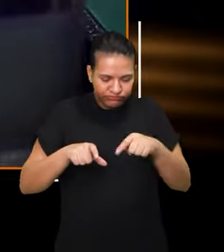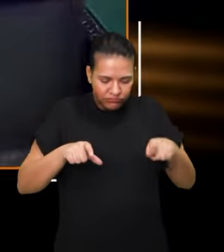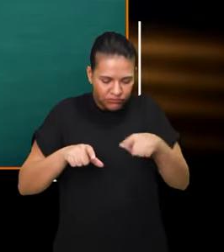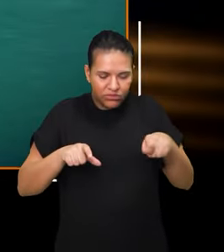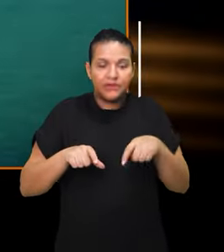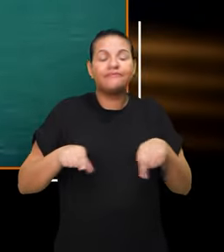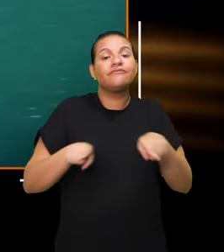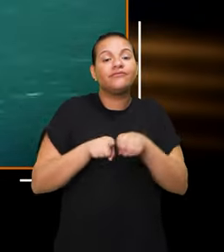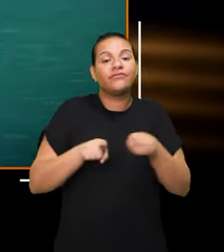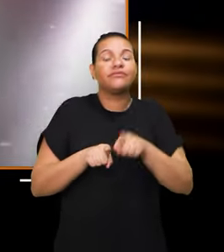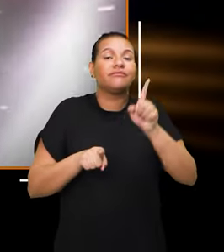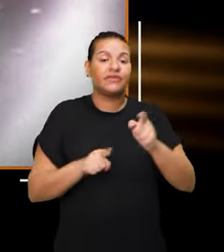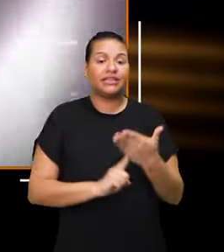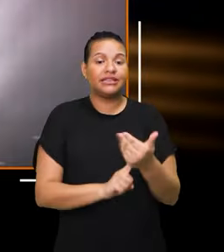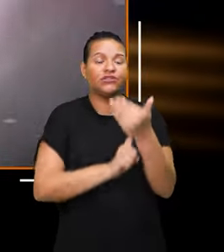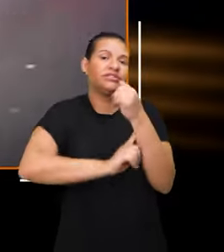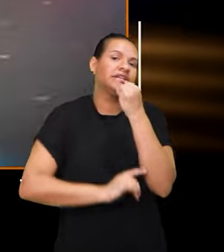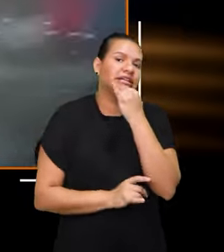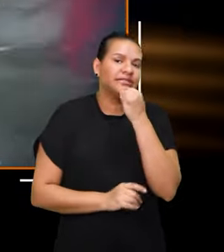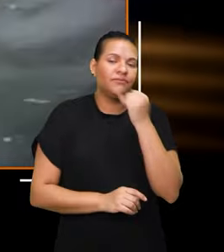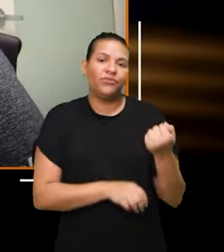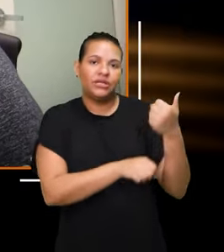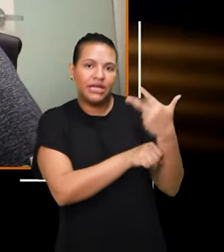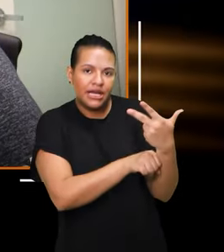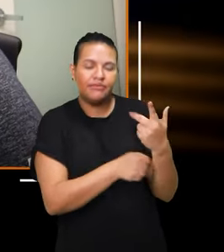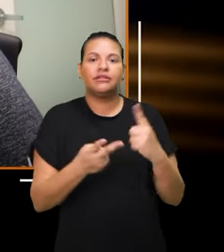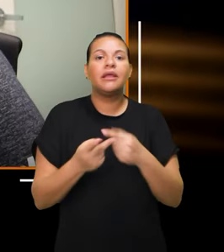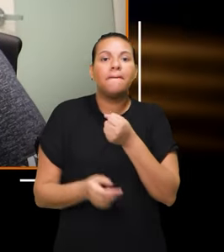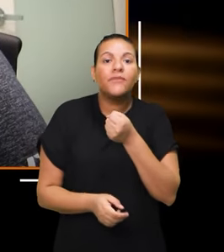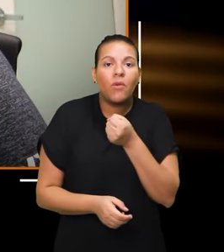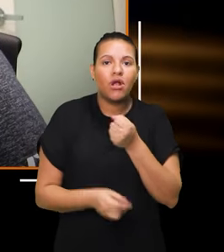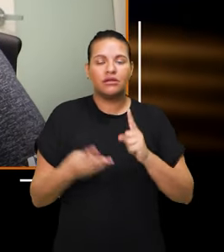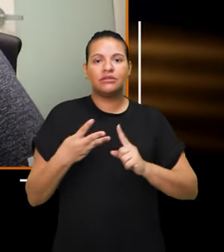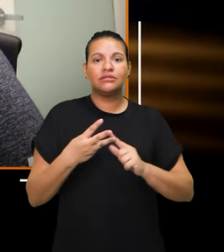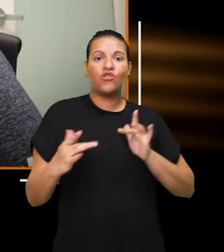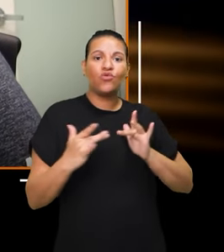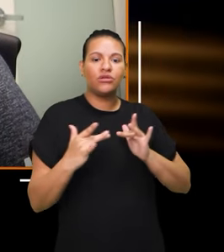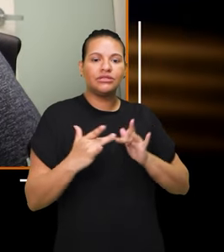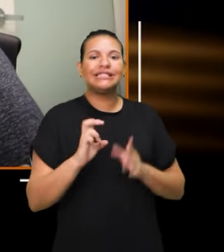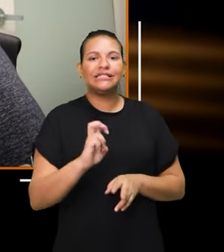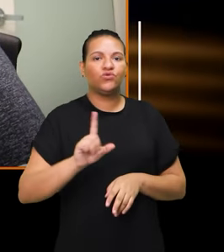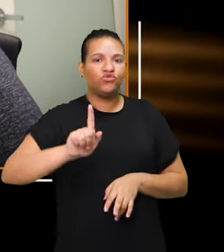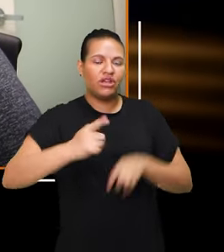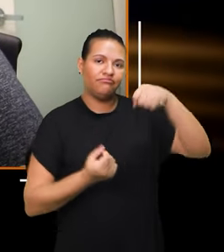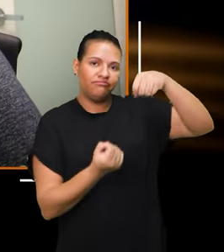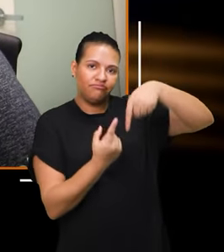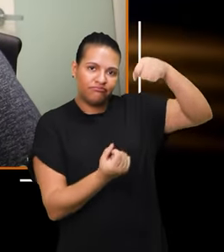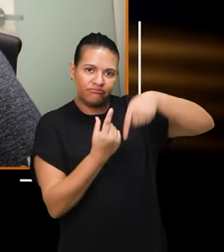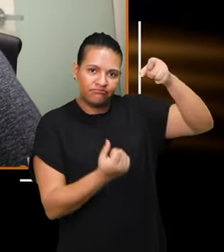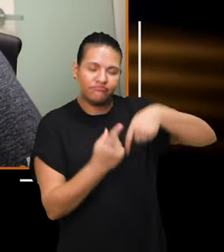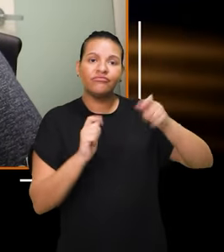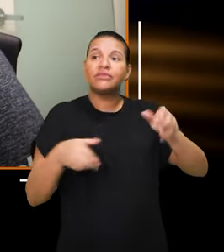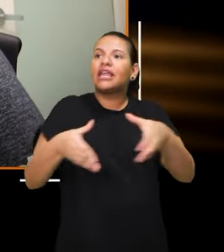de dados mas ela também tem a última tecnologia na parte multimídia então integração de câmeras integração de mic conectividade